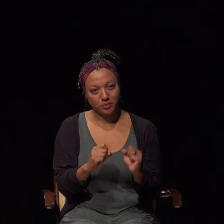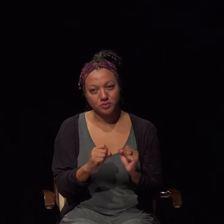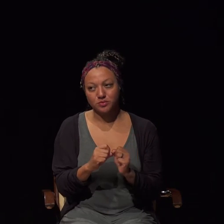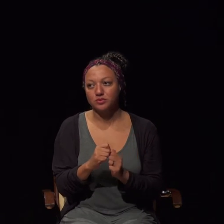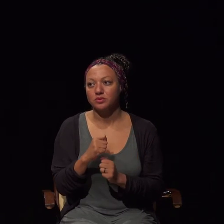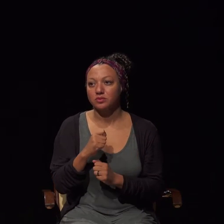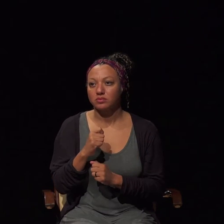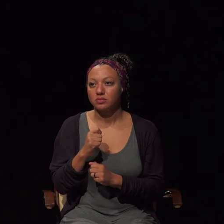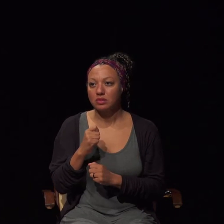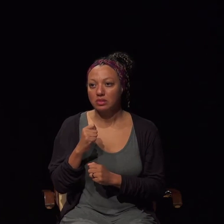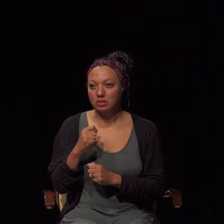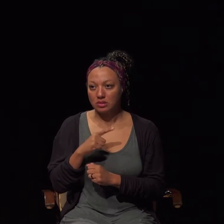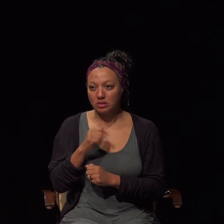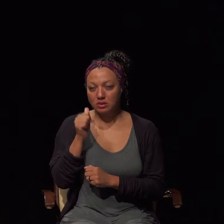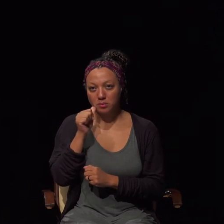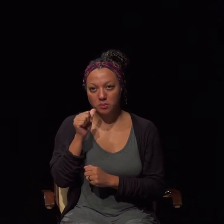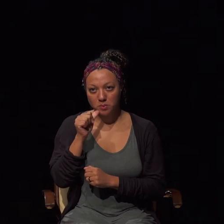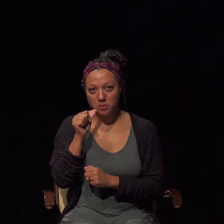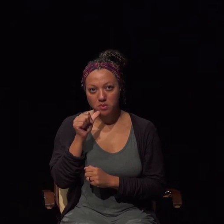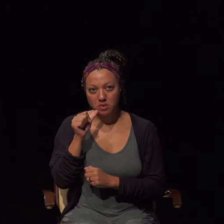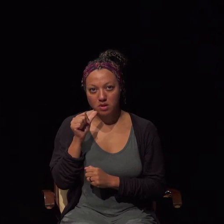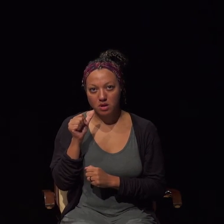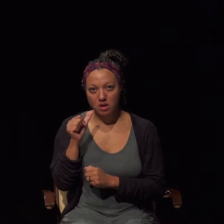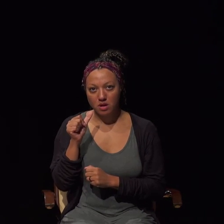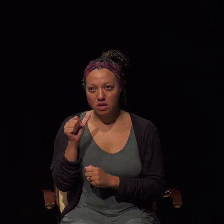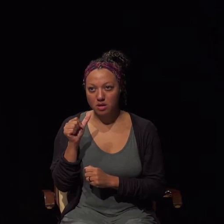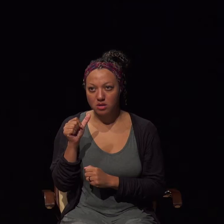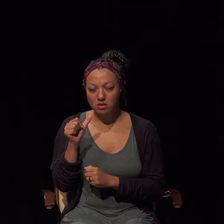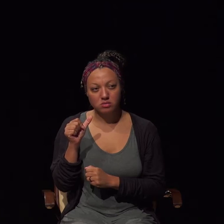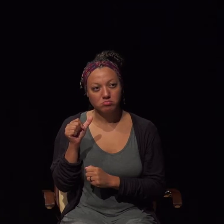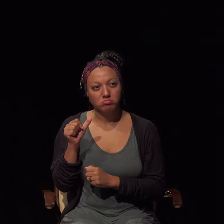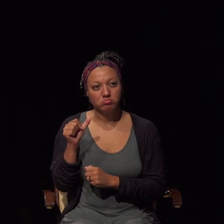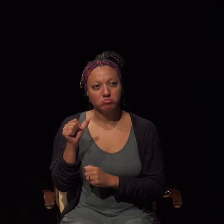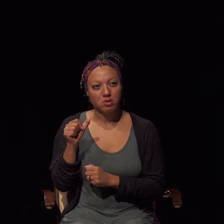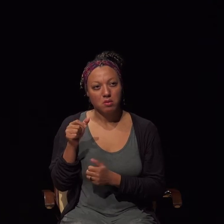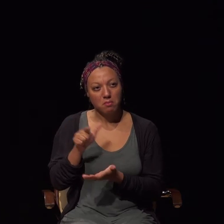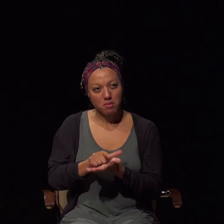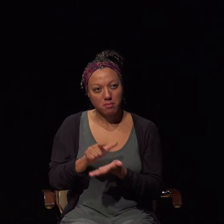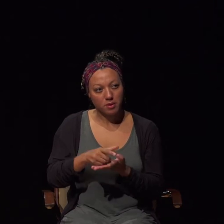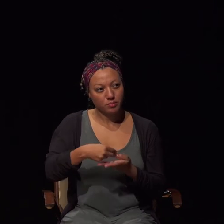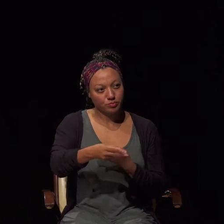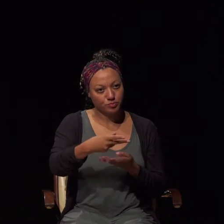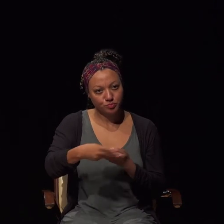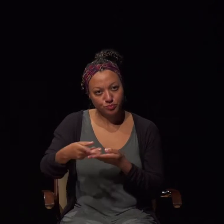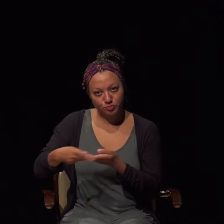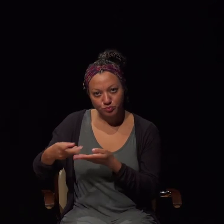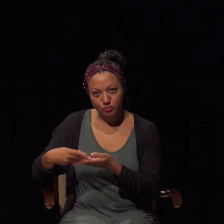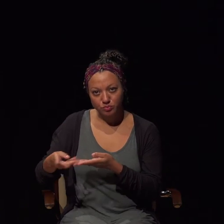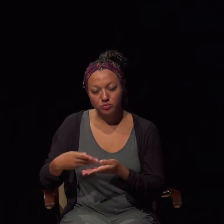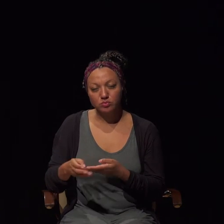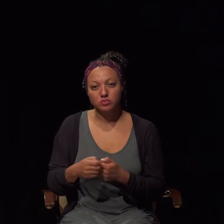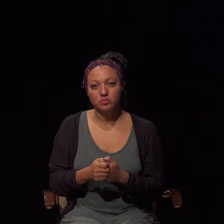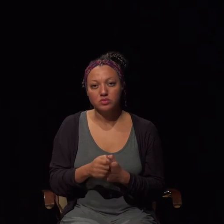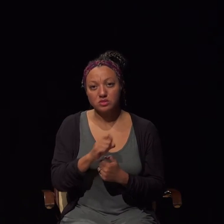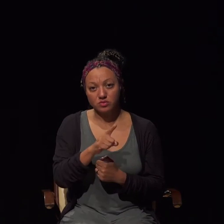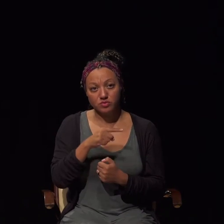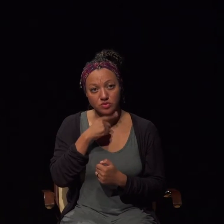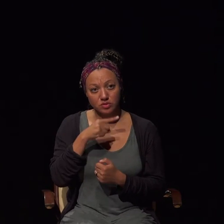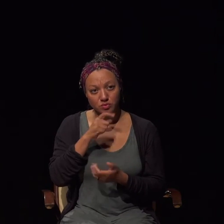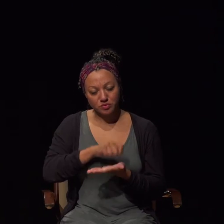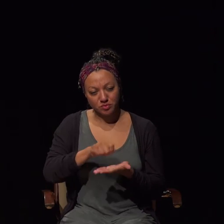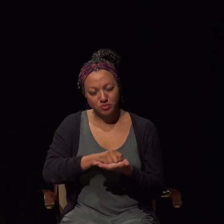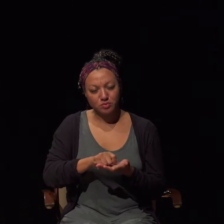vão estar aí passando pelo auditório distribuindo as folhas pras perguntas